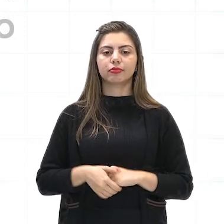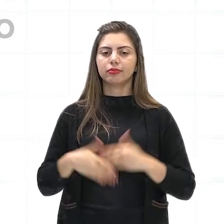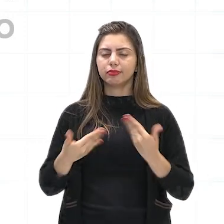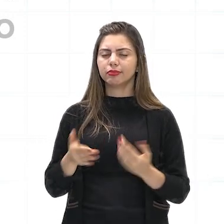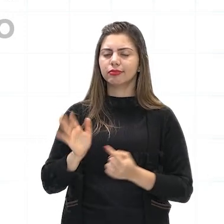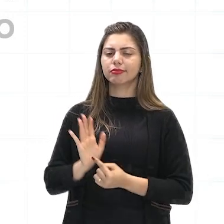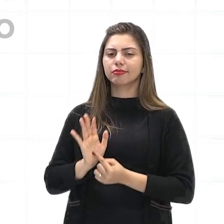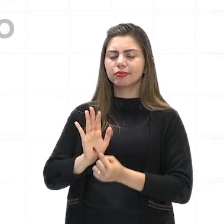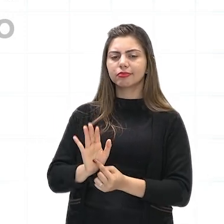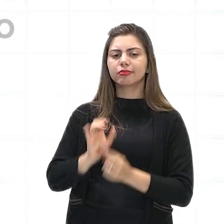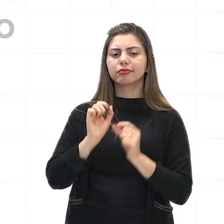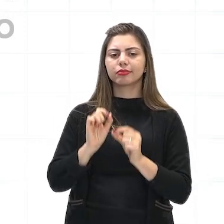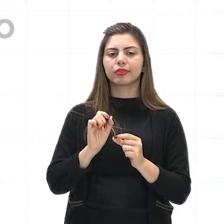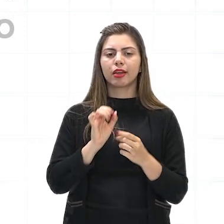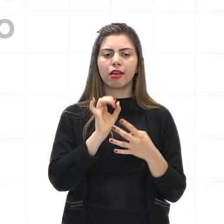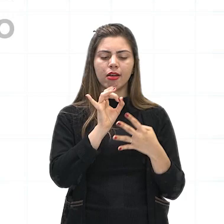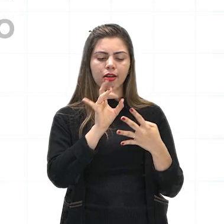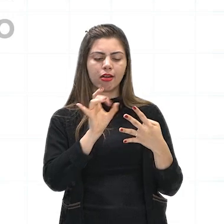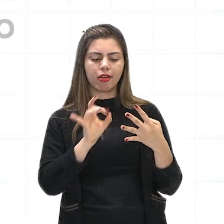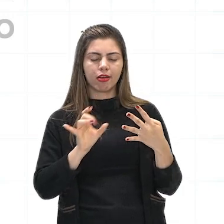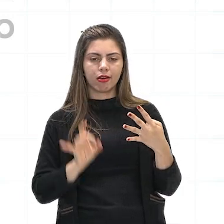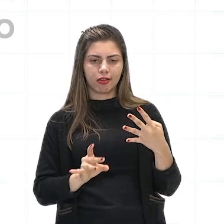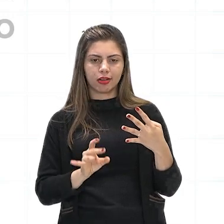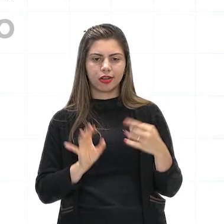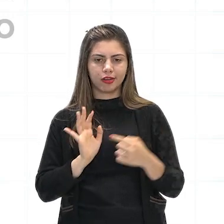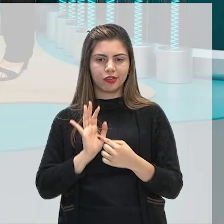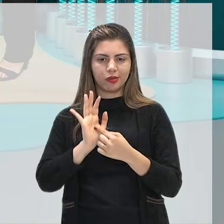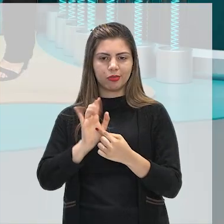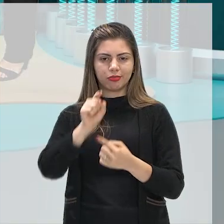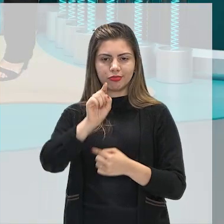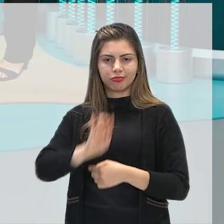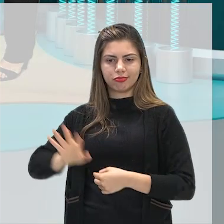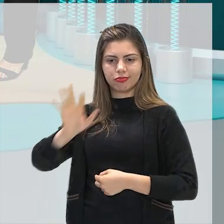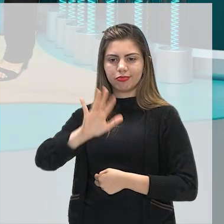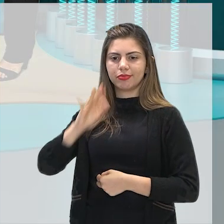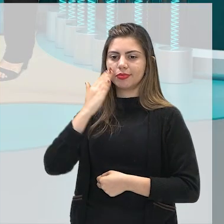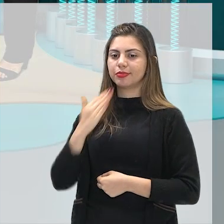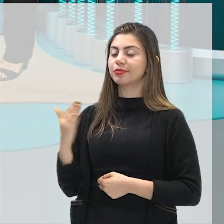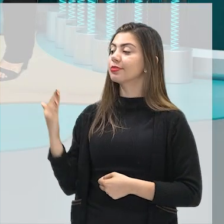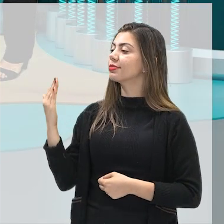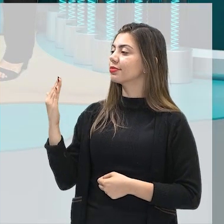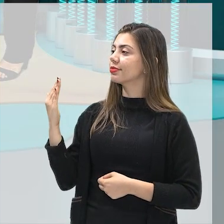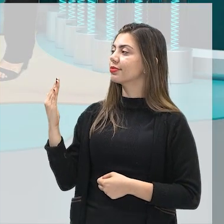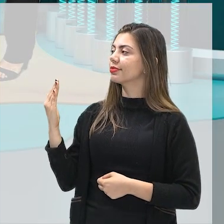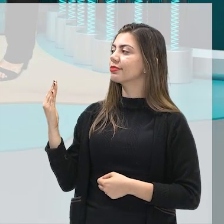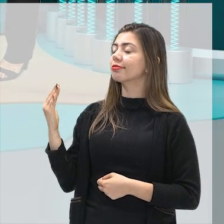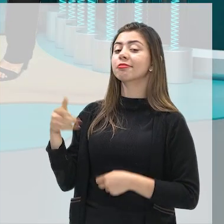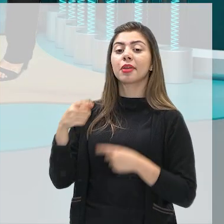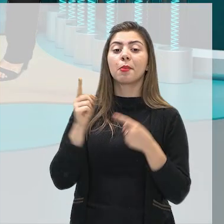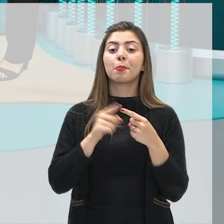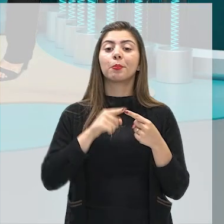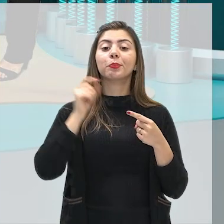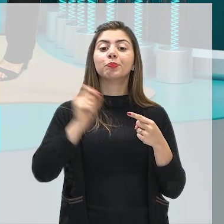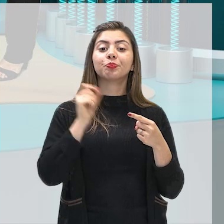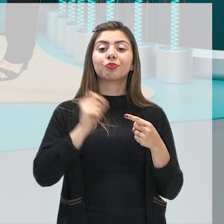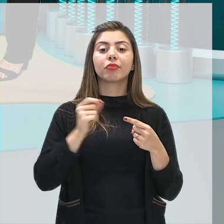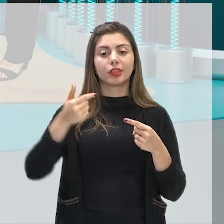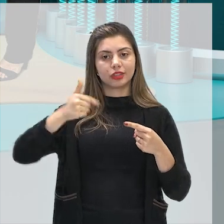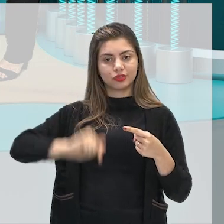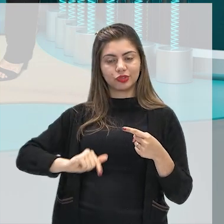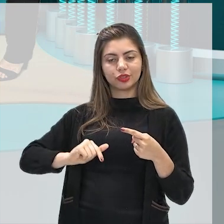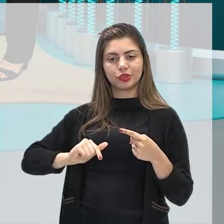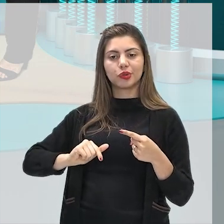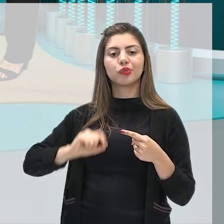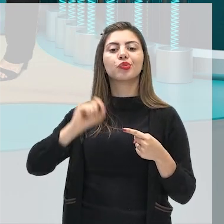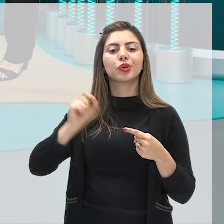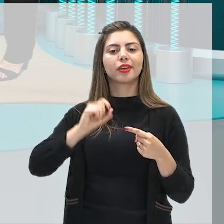para vocês cada um desses golpes, né? Então, visualizem aqui. Então, o primeiro golpe que eu venho mostrar para vocês, que a gente vai revisar juntos, é